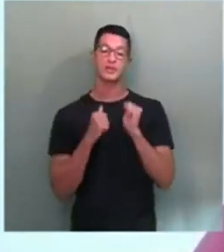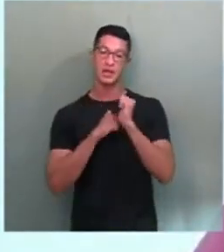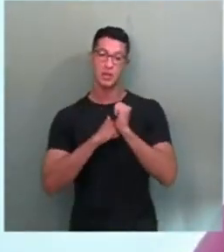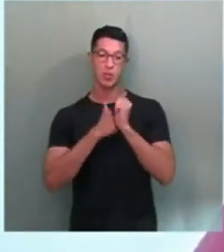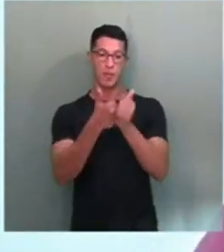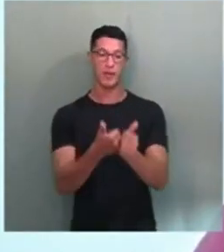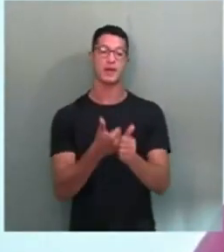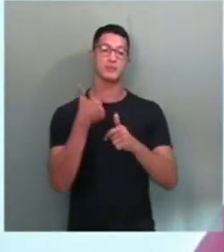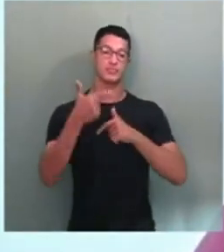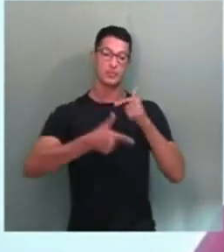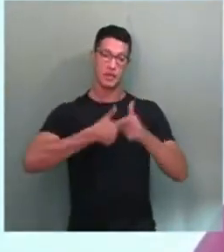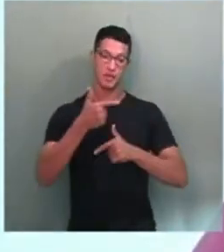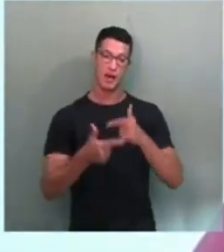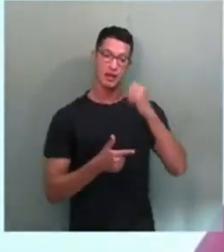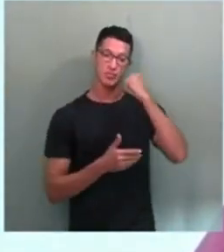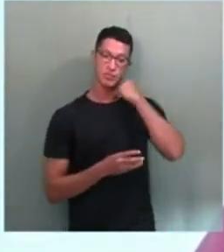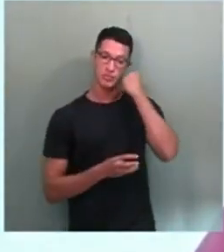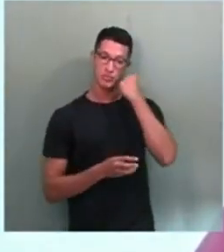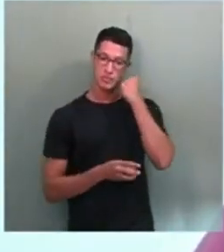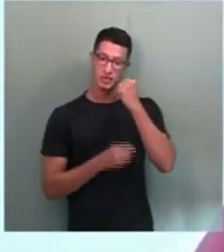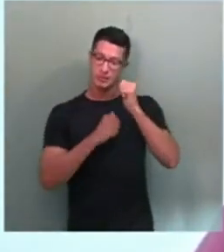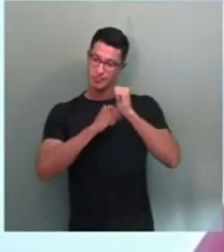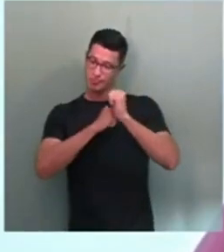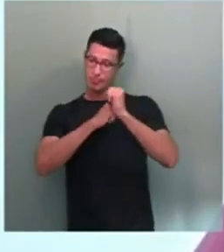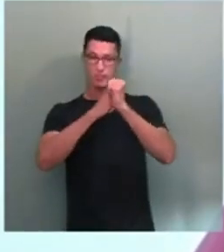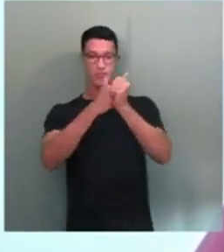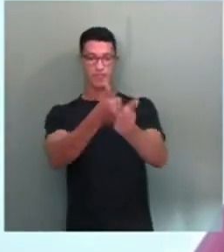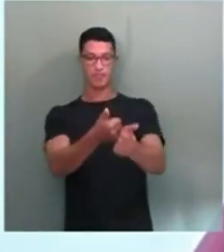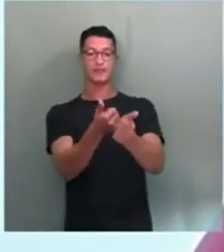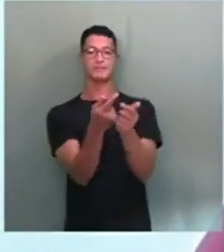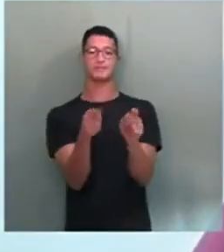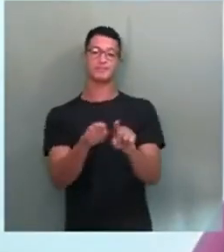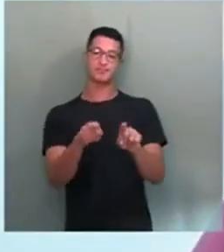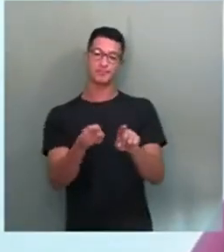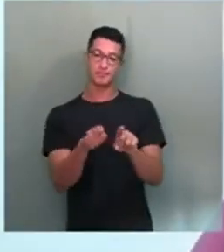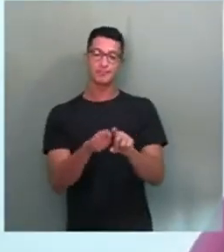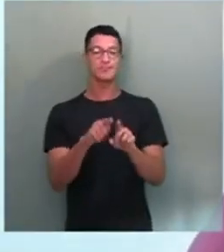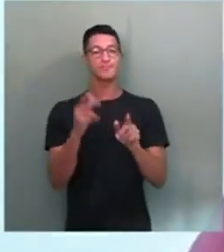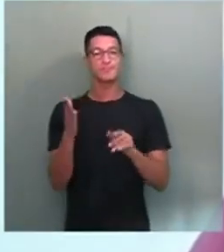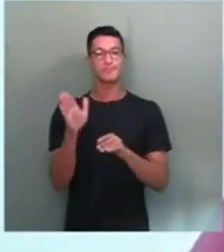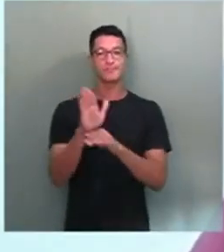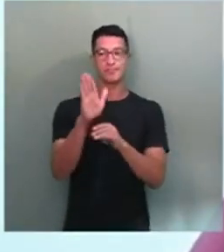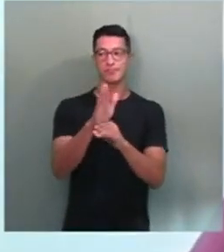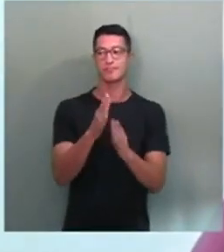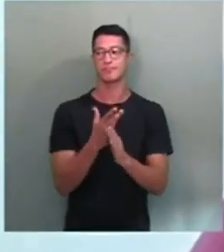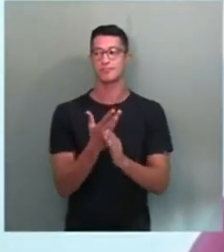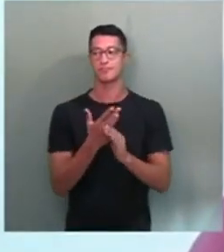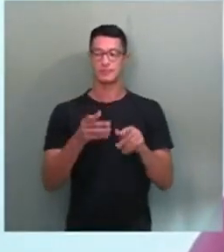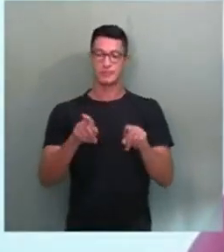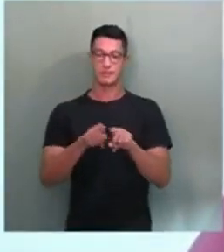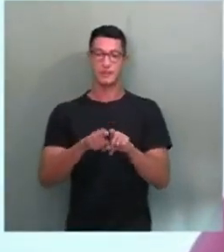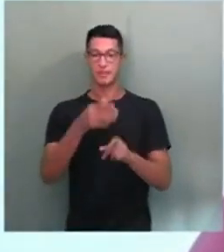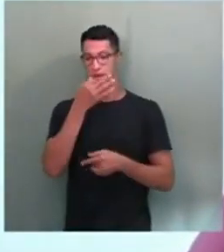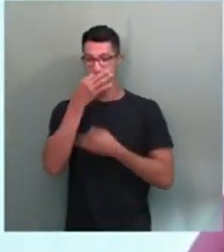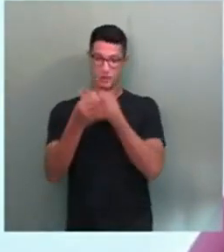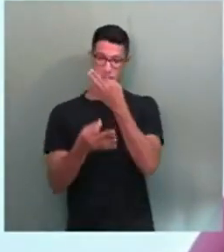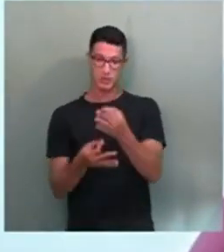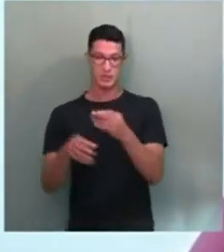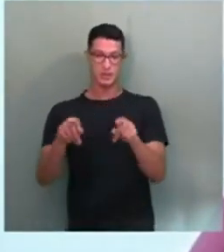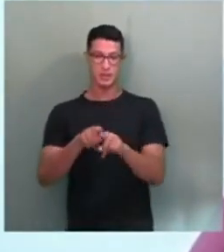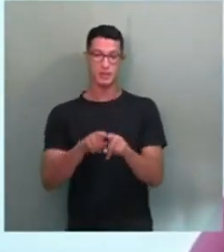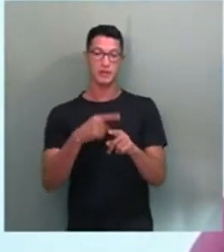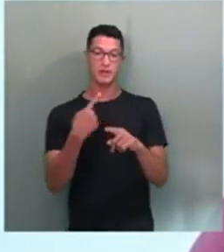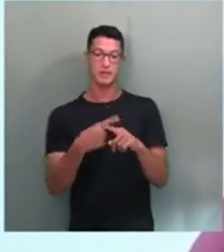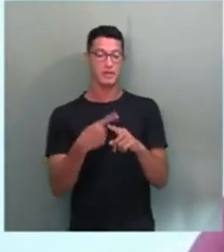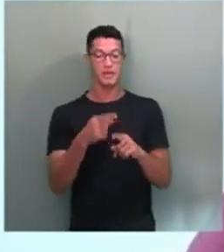os trabalhos do Senado Federal, acompanhar, também para contribuir, também para sugerir, também, por que